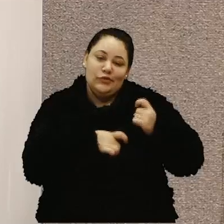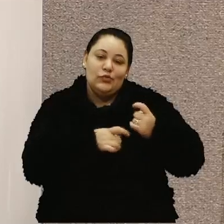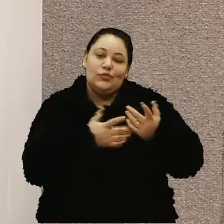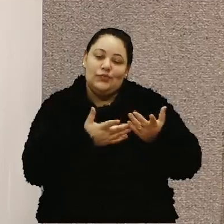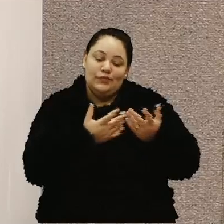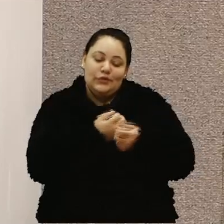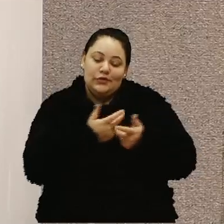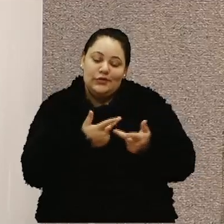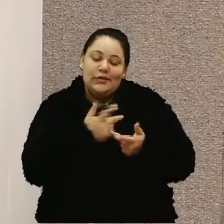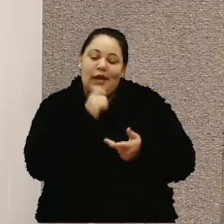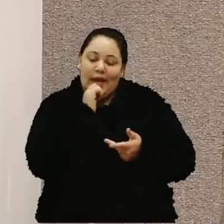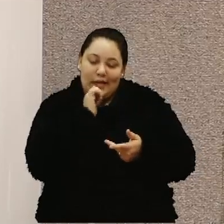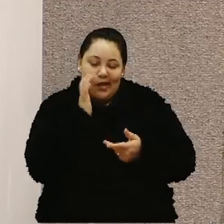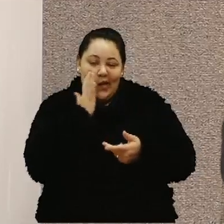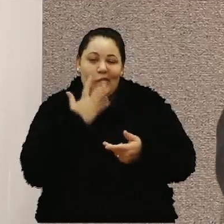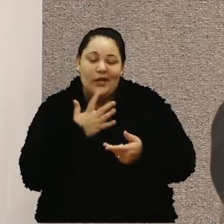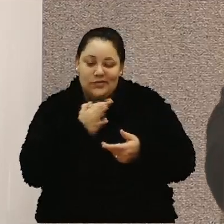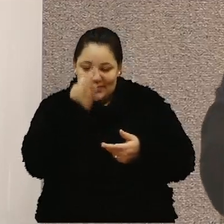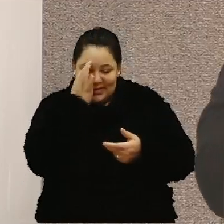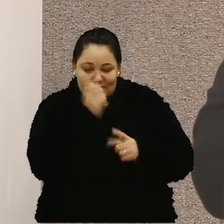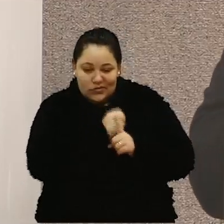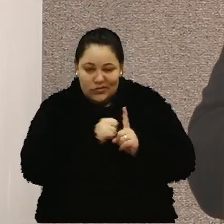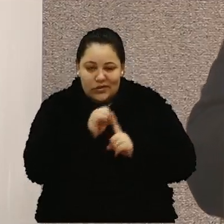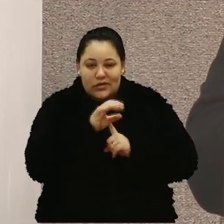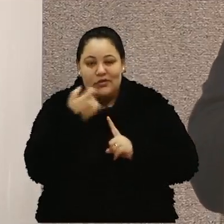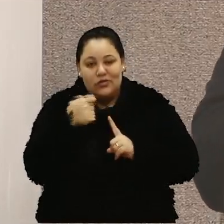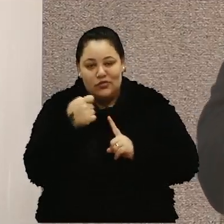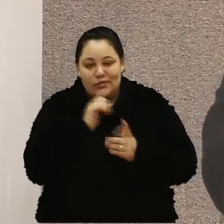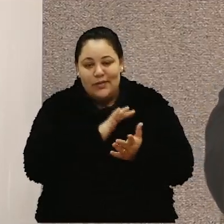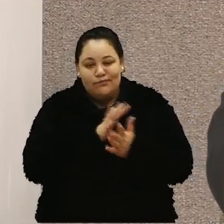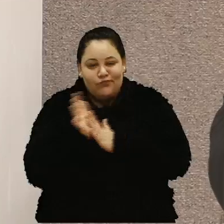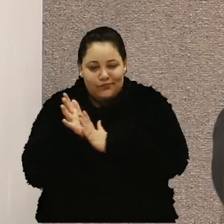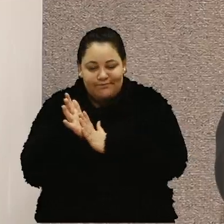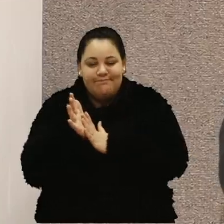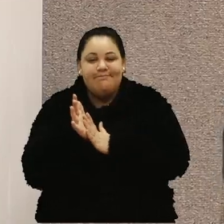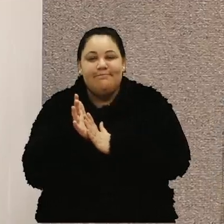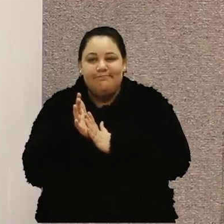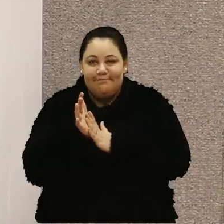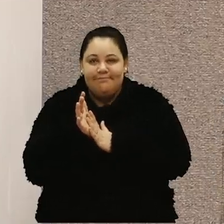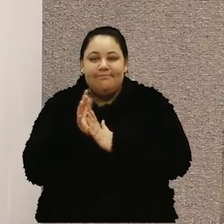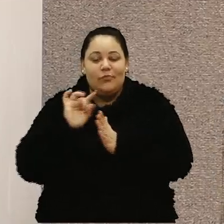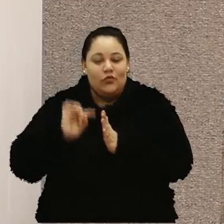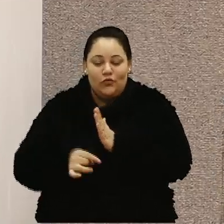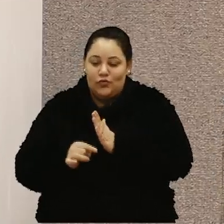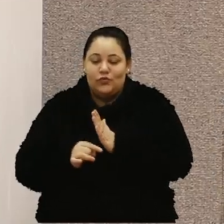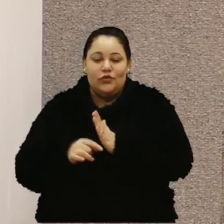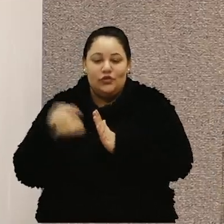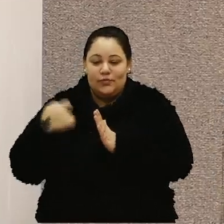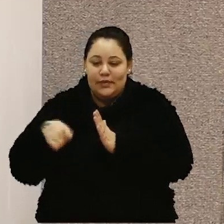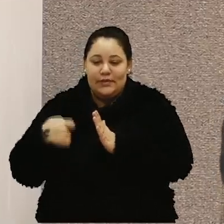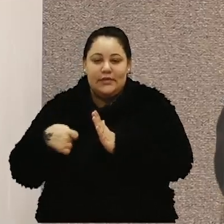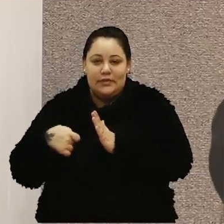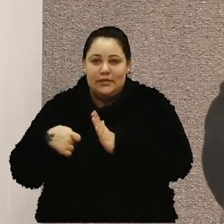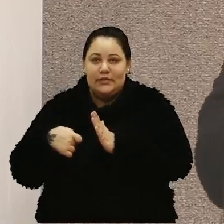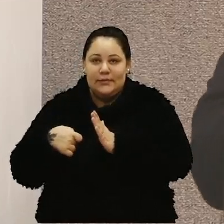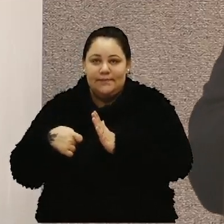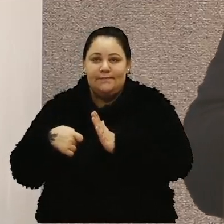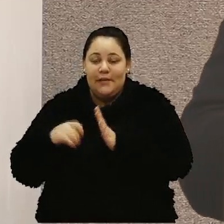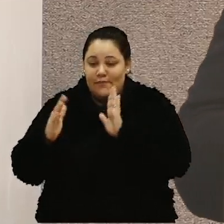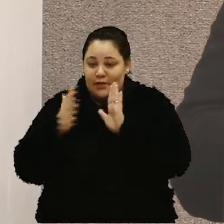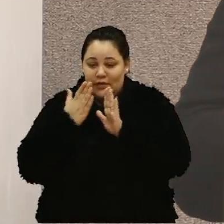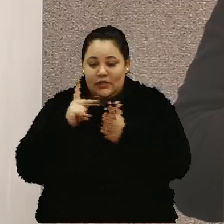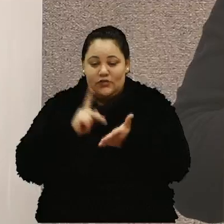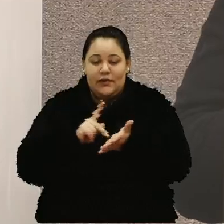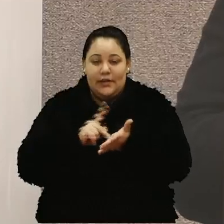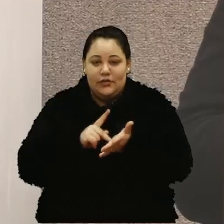ainda acontecem, ainda estão presentes e a gente precisa combater Peço a palavra, senhor na presidente. sua raiz, sem relativizar o problema, mas atacar de fato na